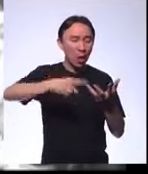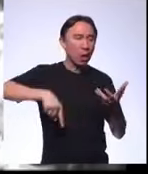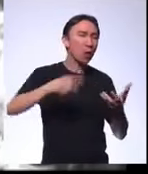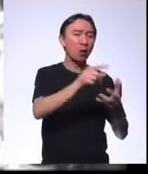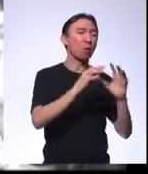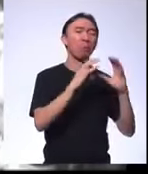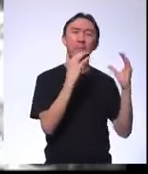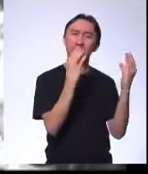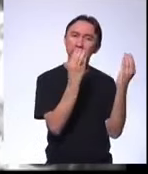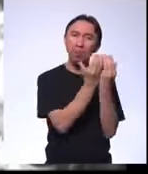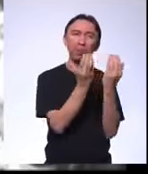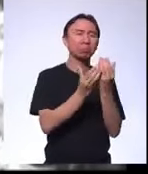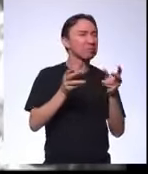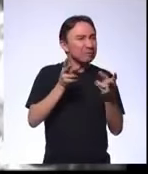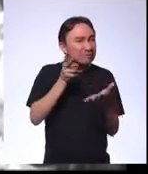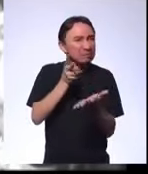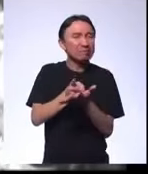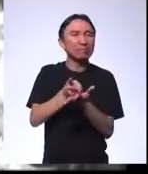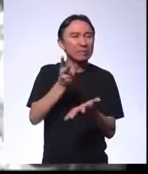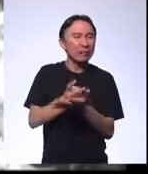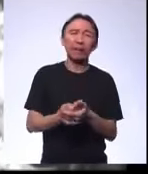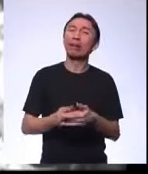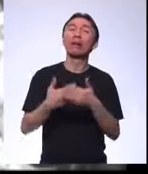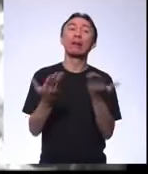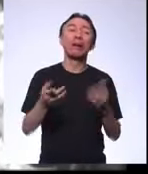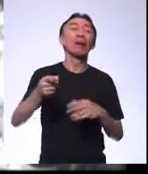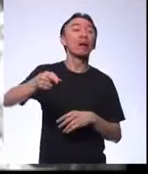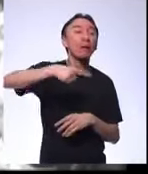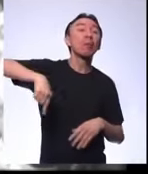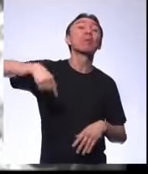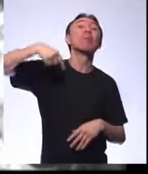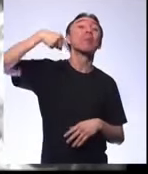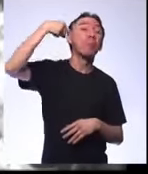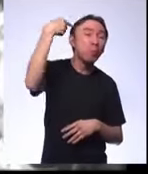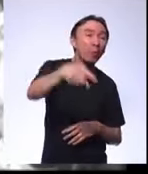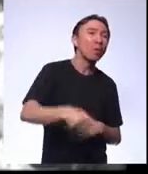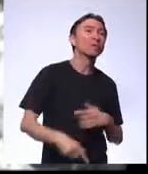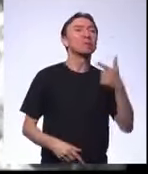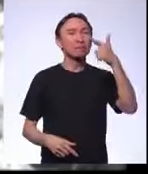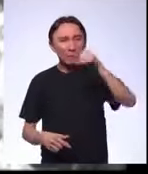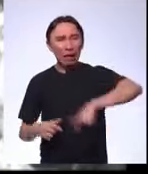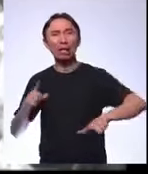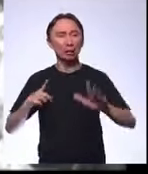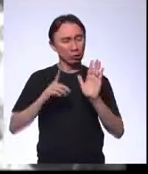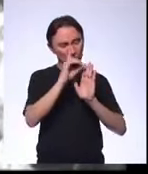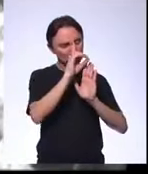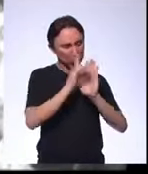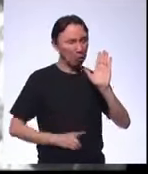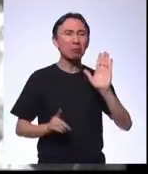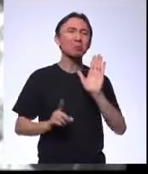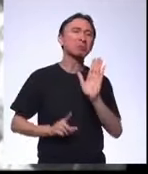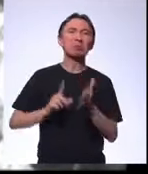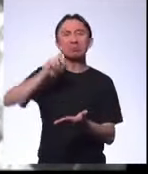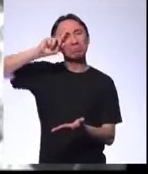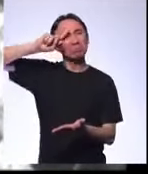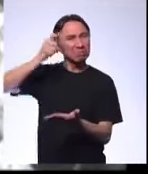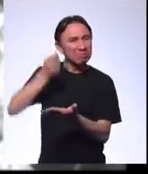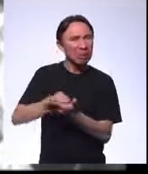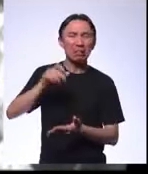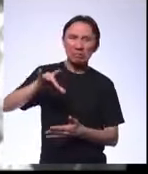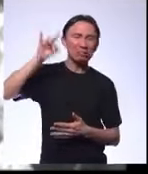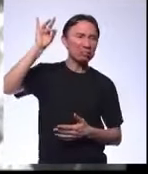Congresso. Como haverá de vir quando esse Congresso voltar a ter os direitos de decidir e não apenas de